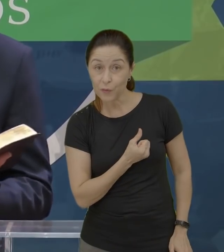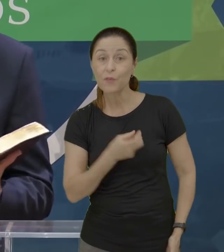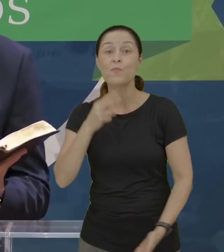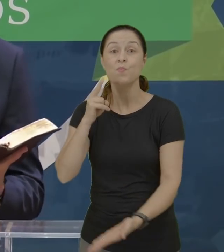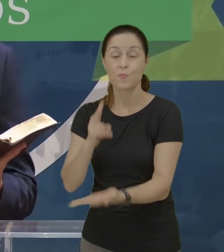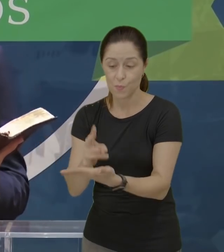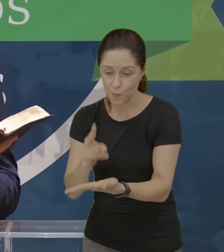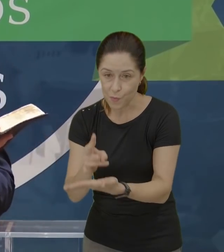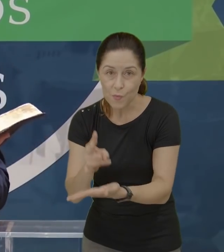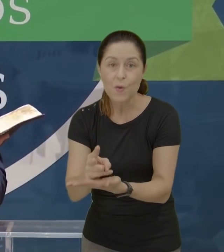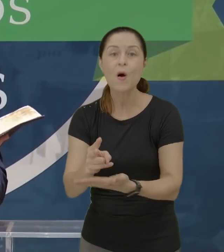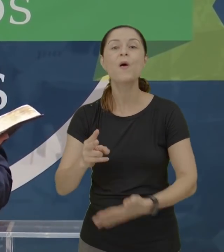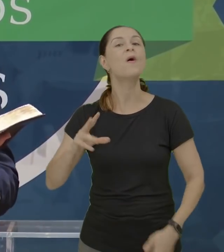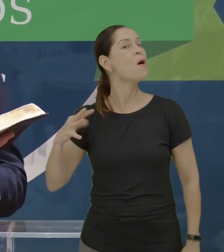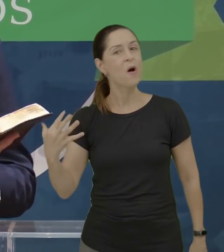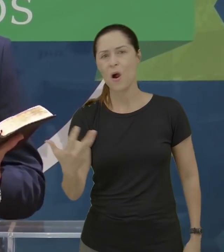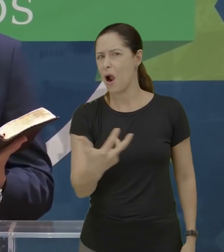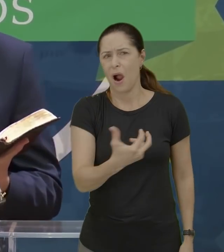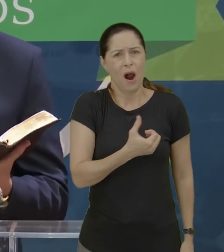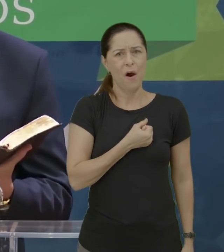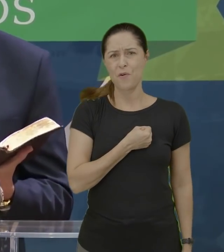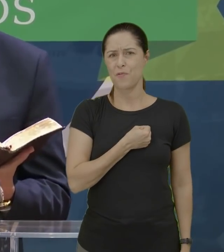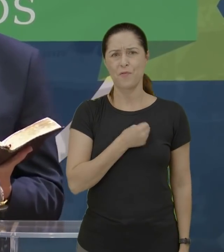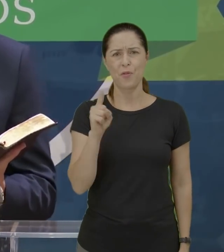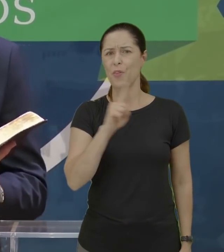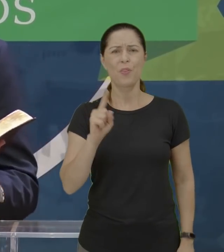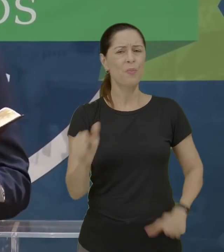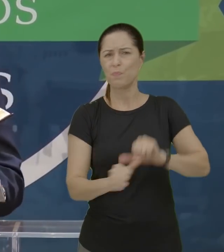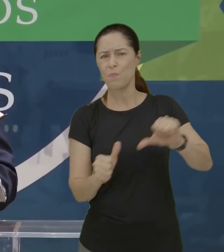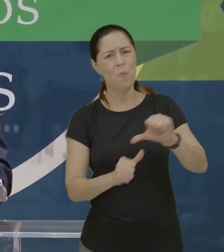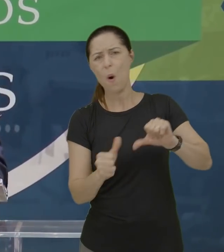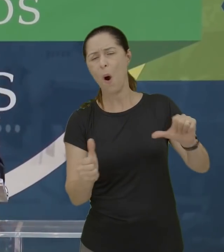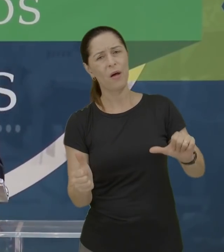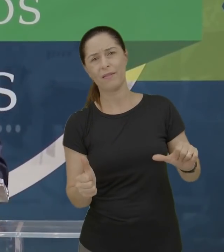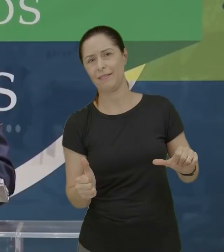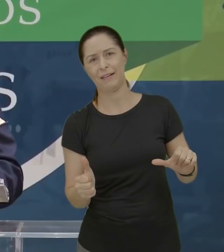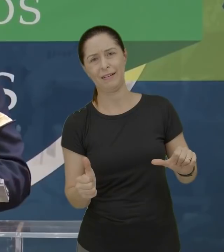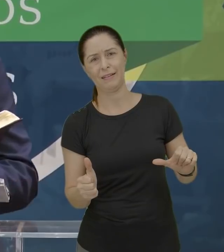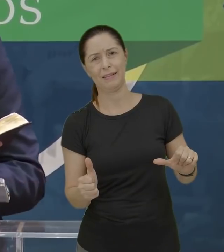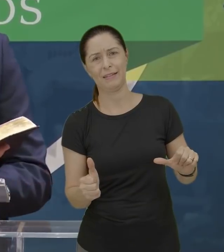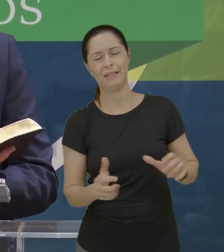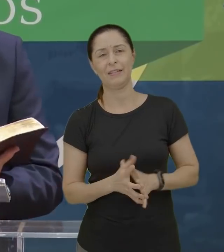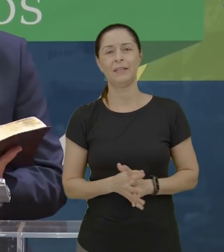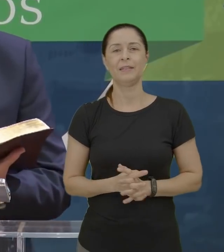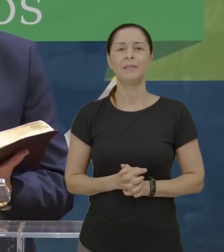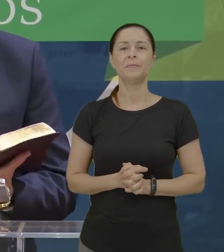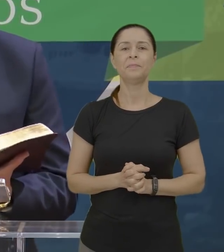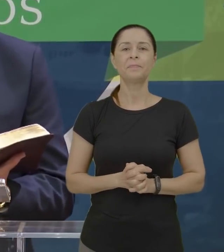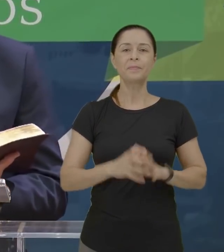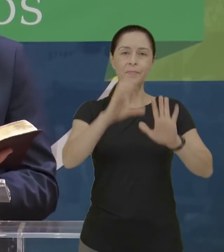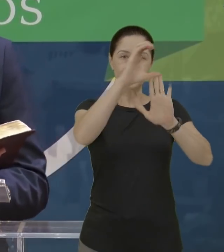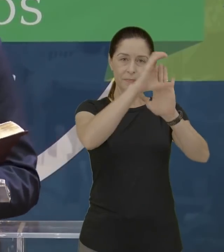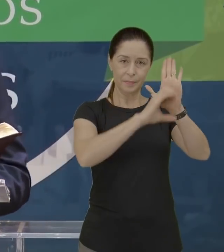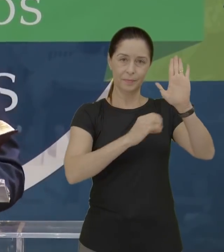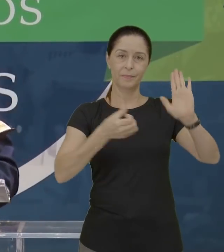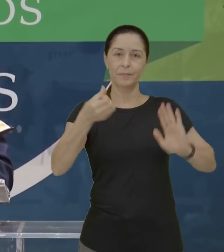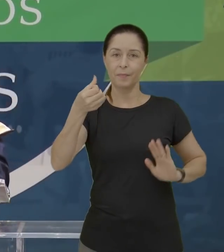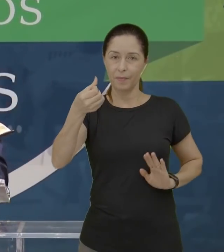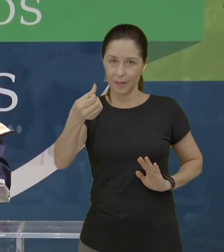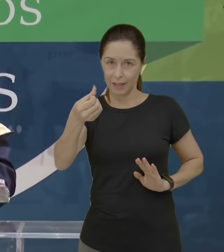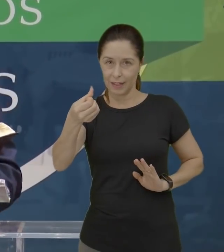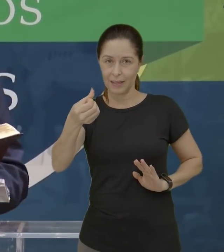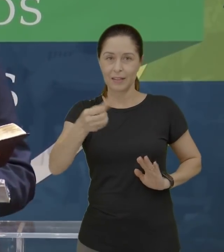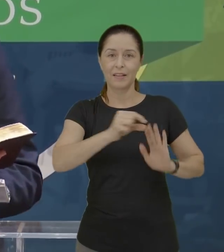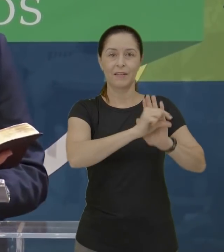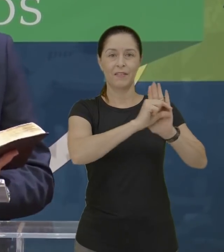é uma segurança e uma convicção inabalável. Vamos avante no capítulo 6, agora versículo 10, uma